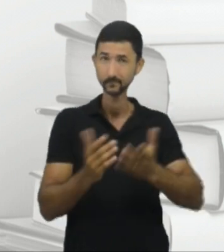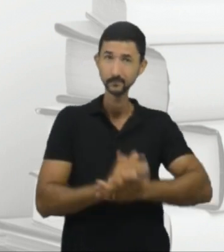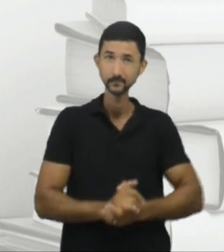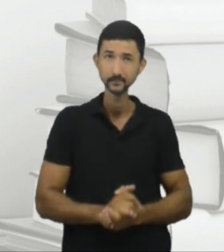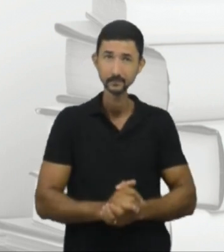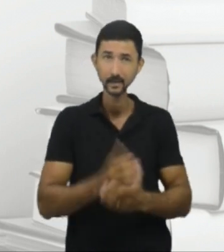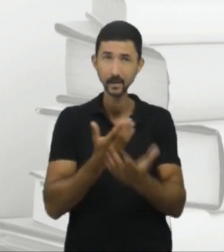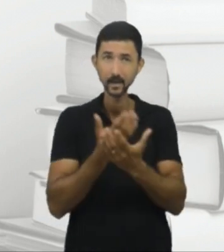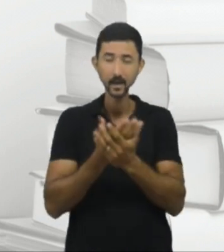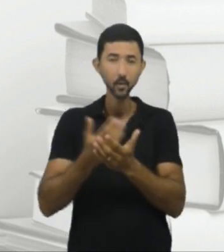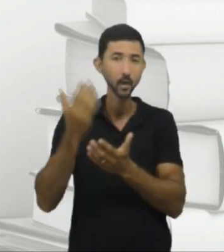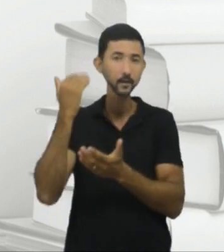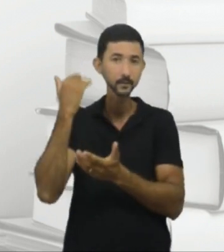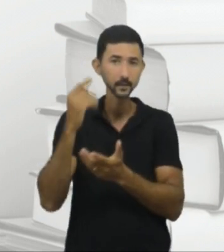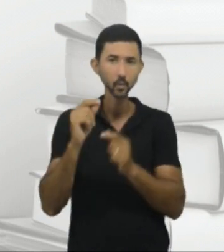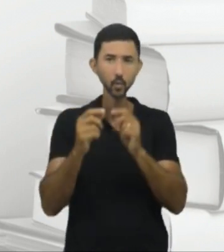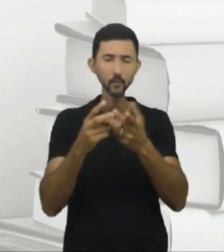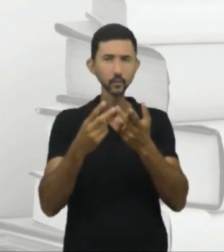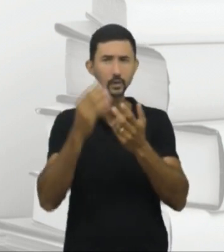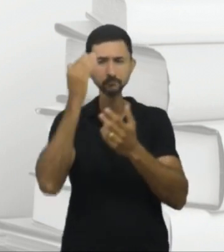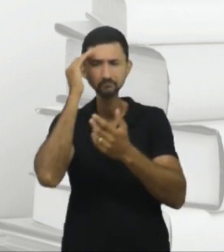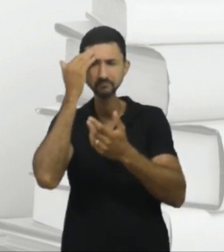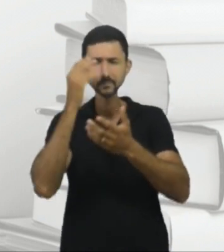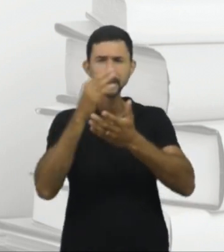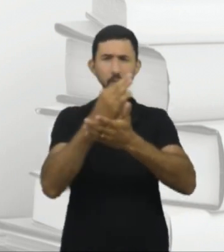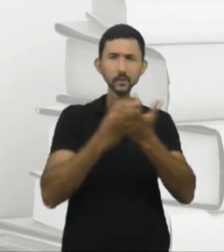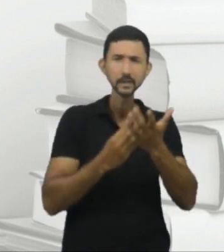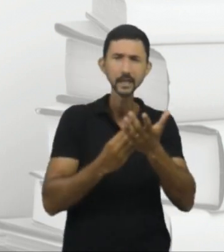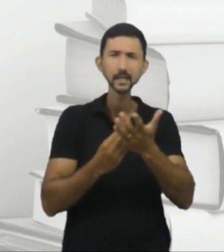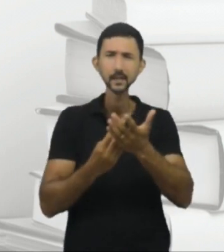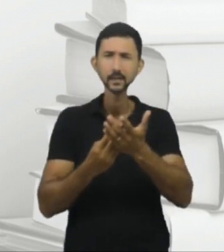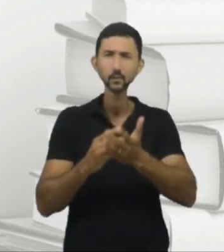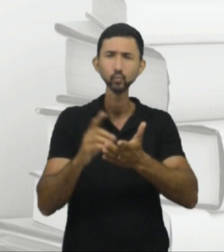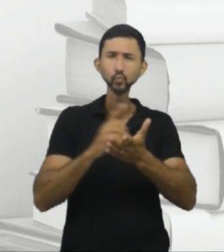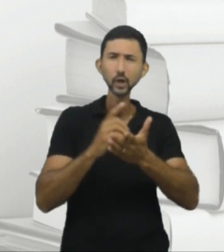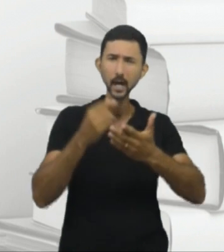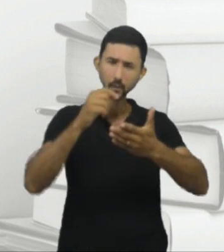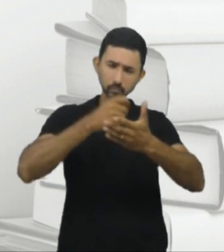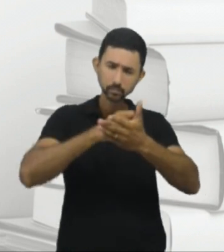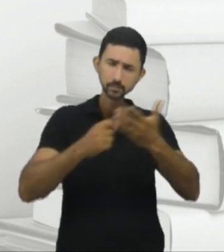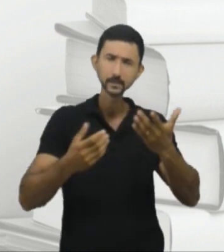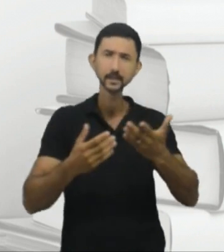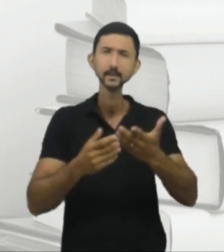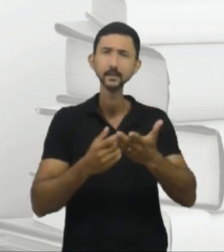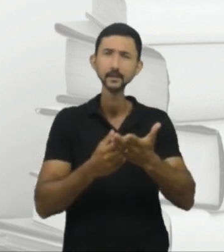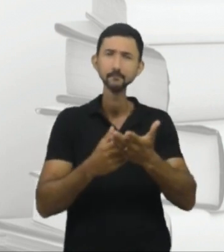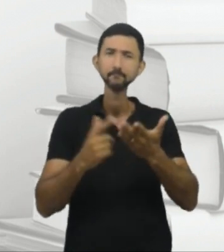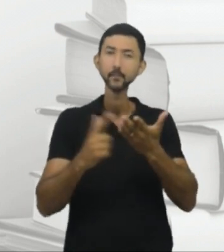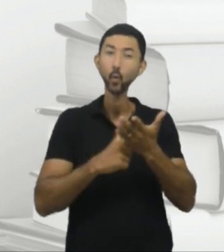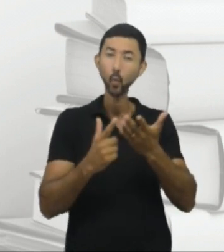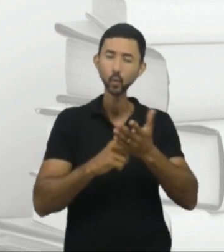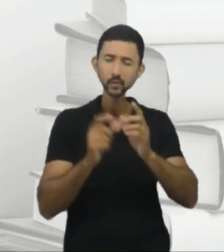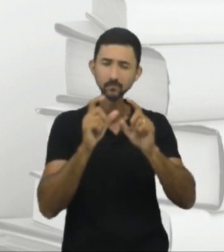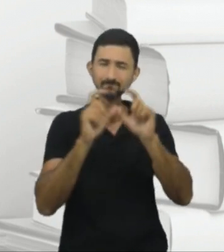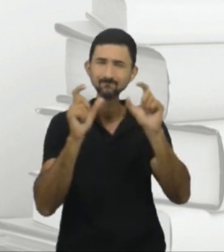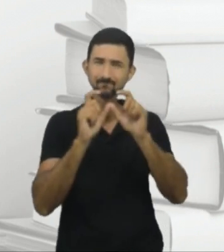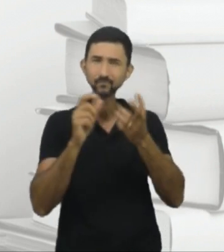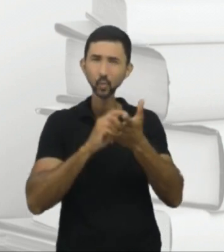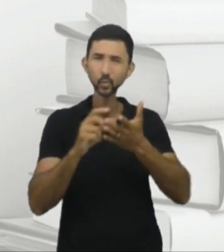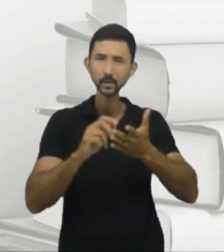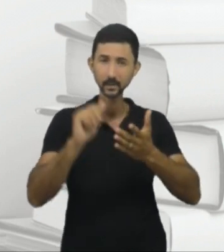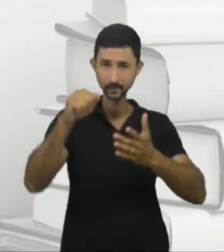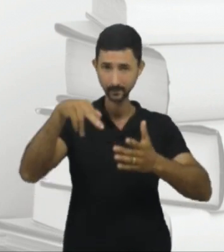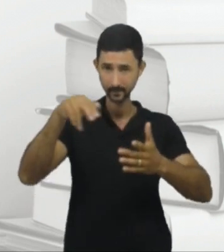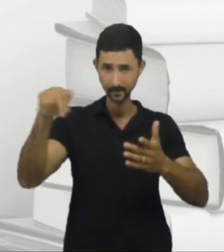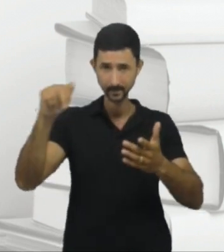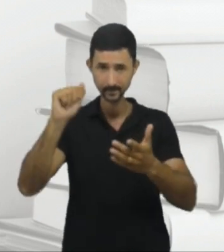Nas aulas anteriores você viu, por exemplo, o diário íntimo, que é um trechinho do livro Diário